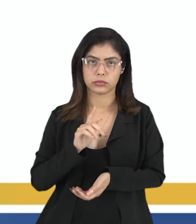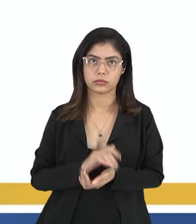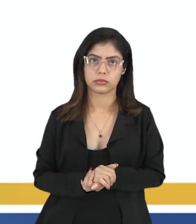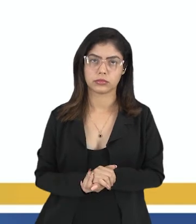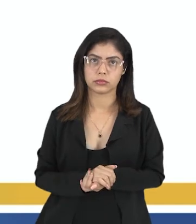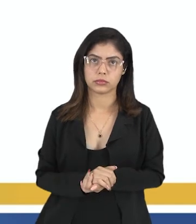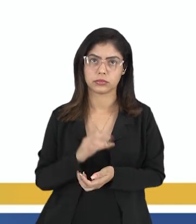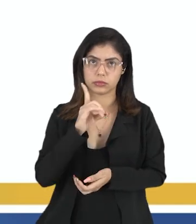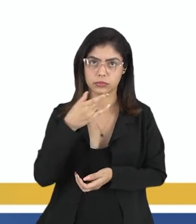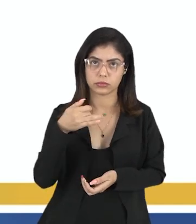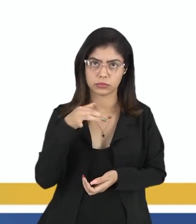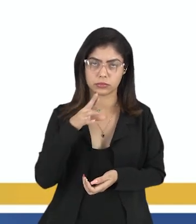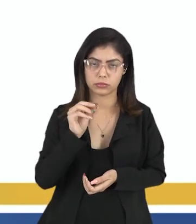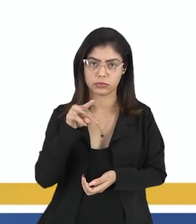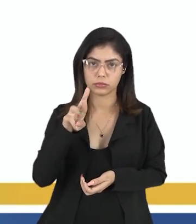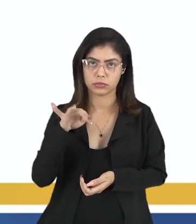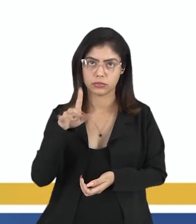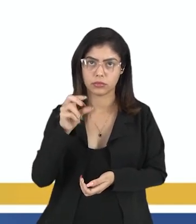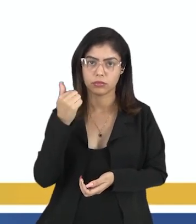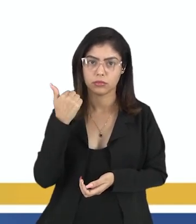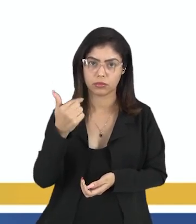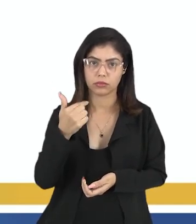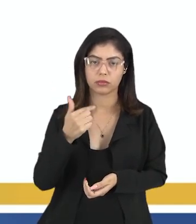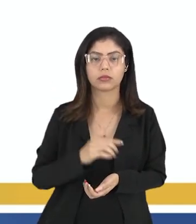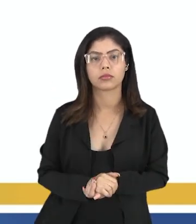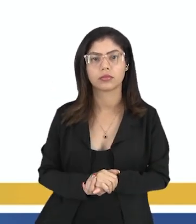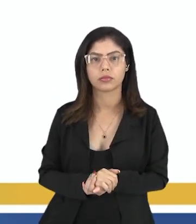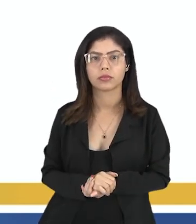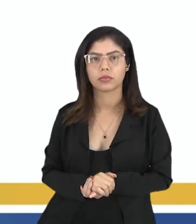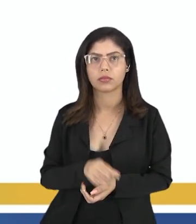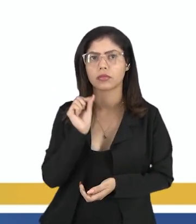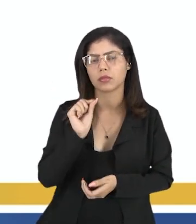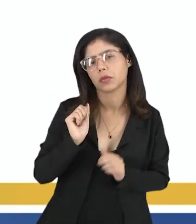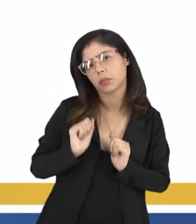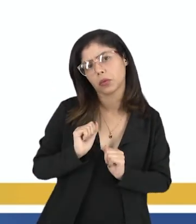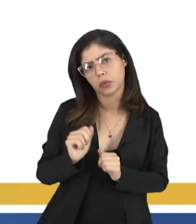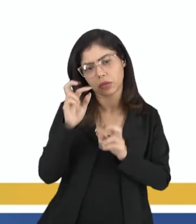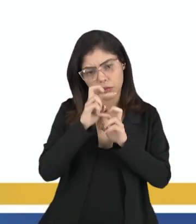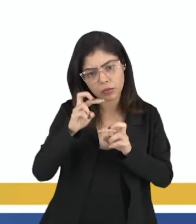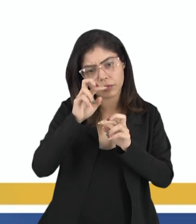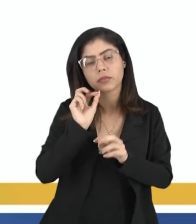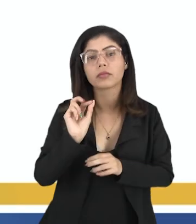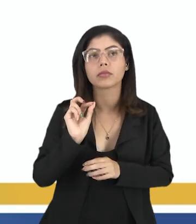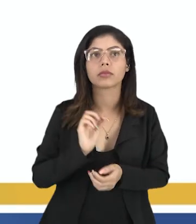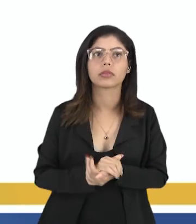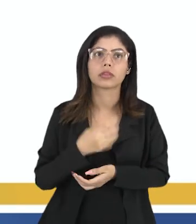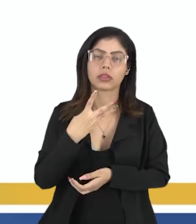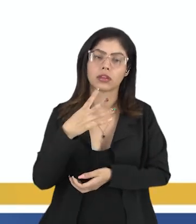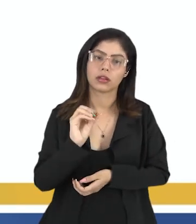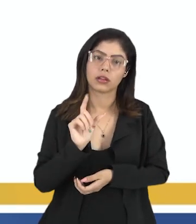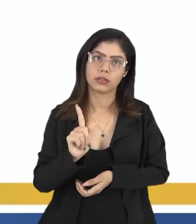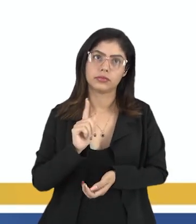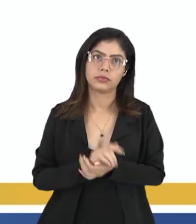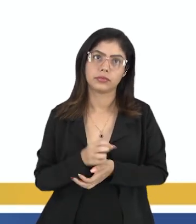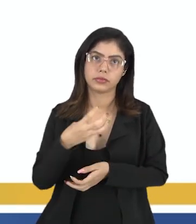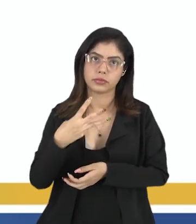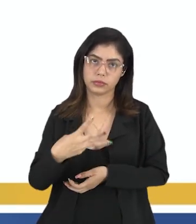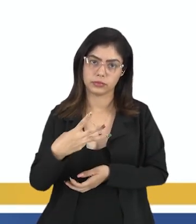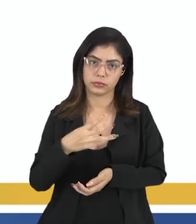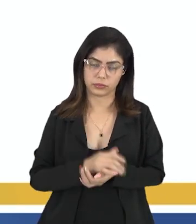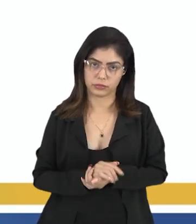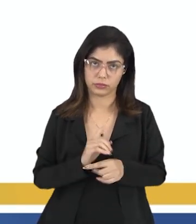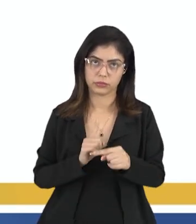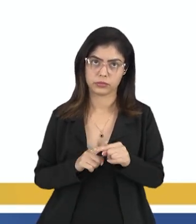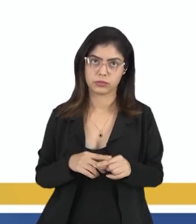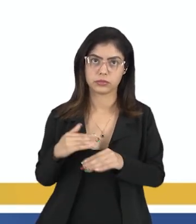43 gramas de óxido de mercúrio. Então, o que a gente pode observar? Ó, 40 mais